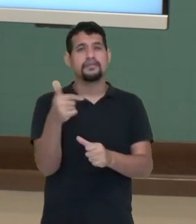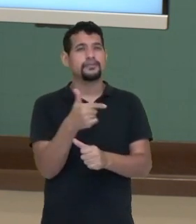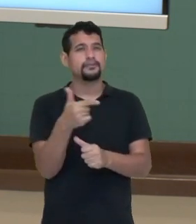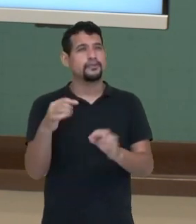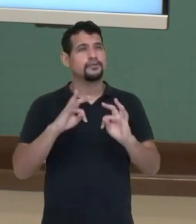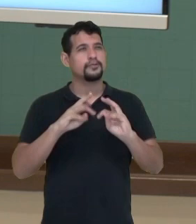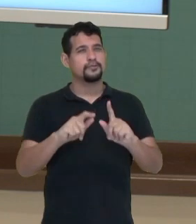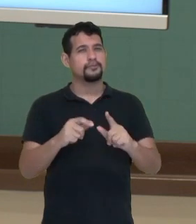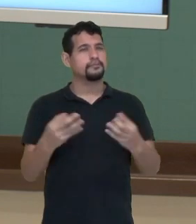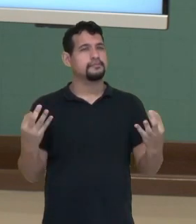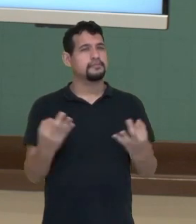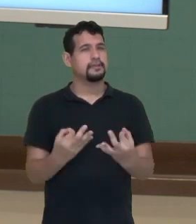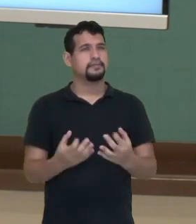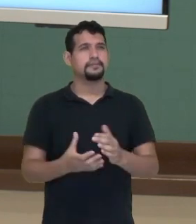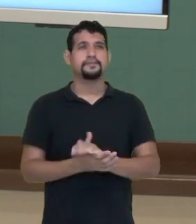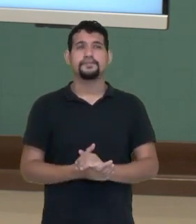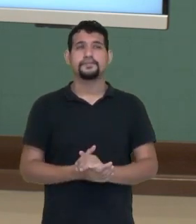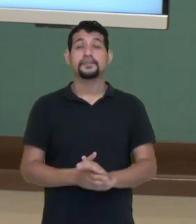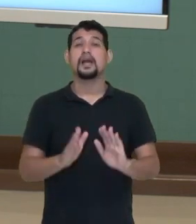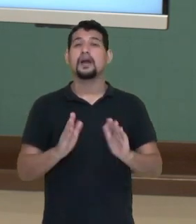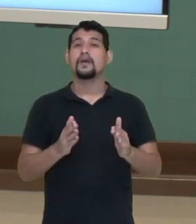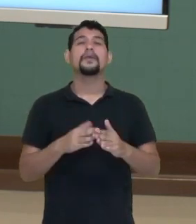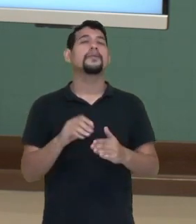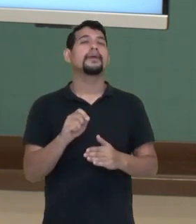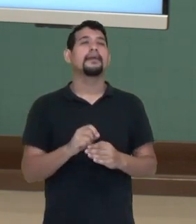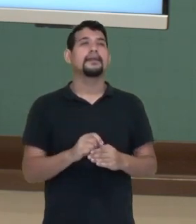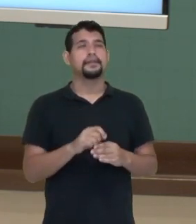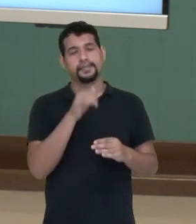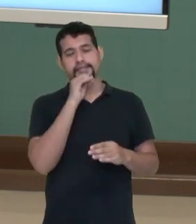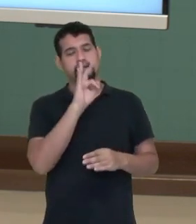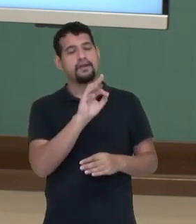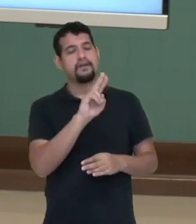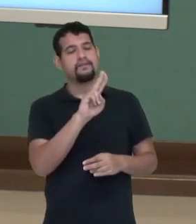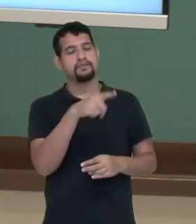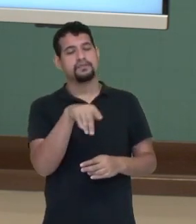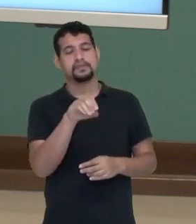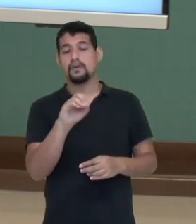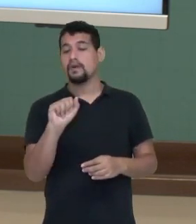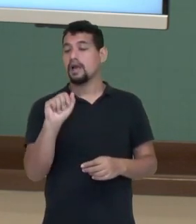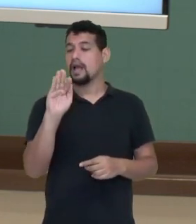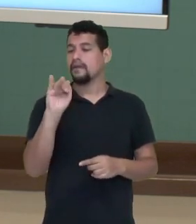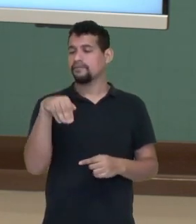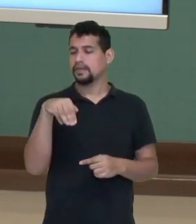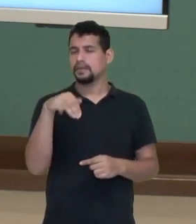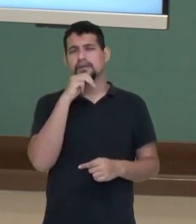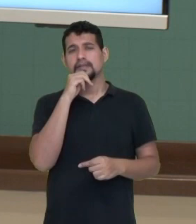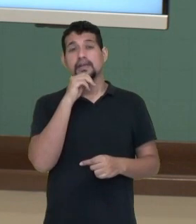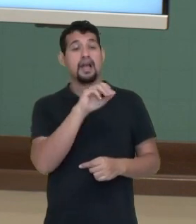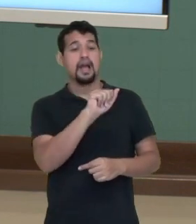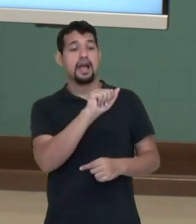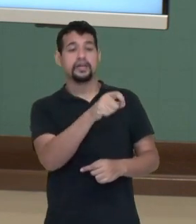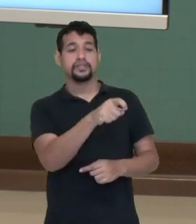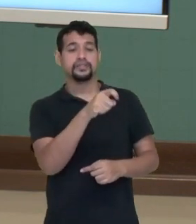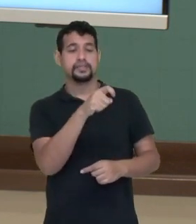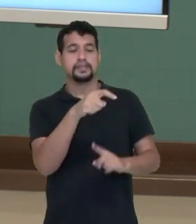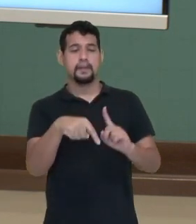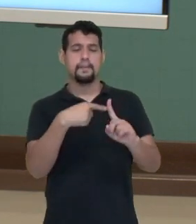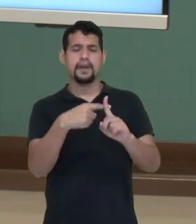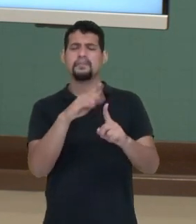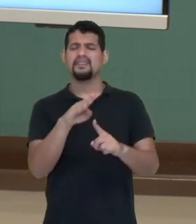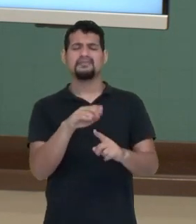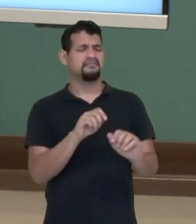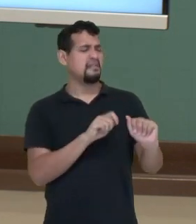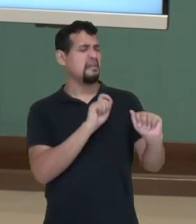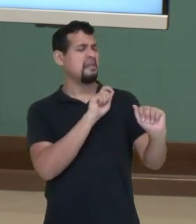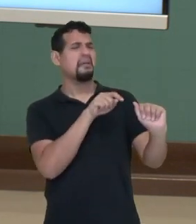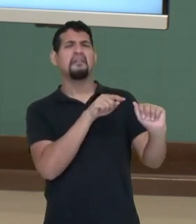certo. Vamos lá para a função afim de novo. Então, ela é desse tipo, ax mais b, ok? Quem é esse a? É o